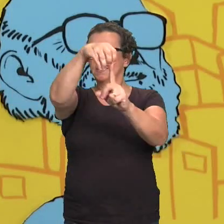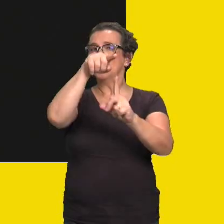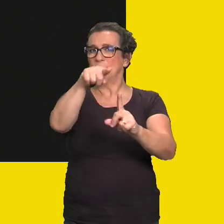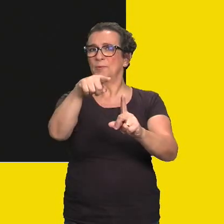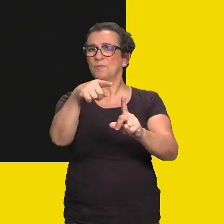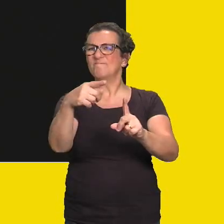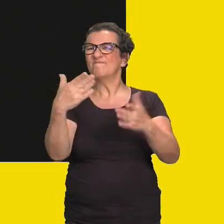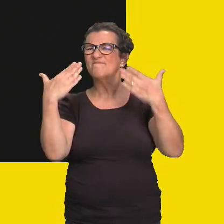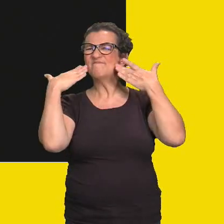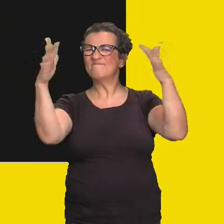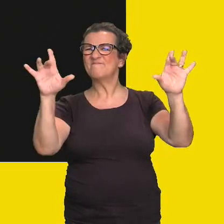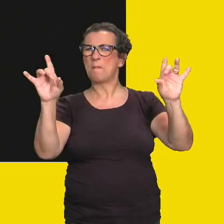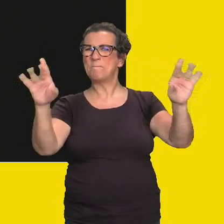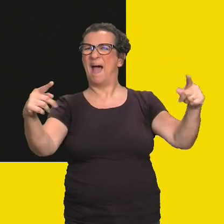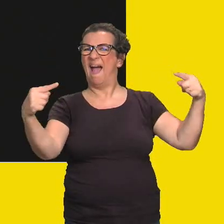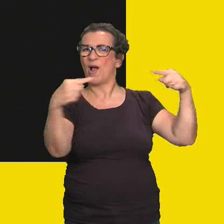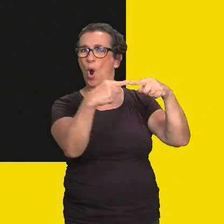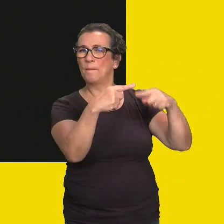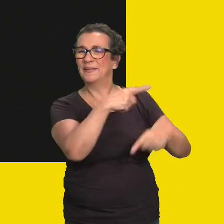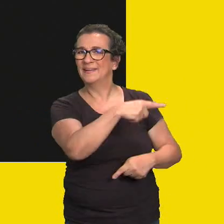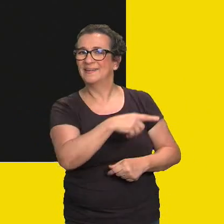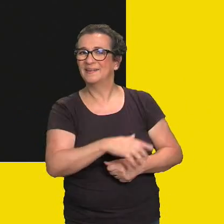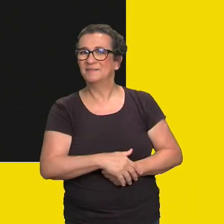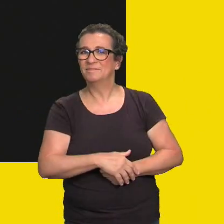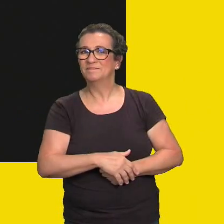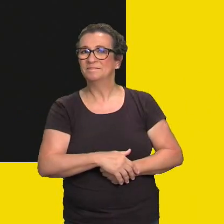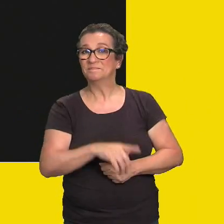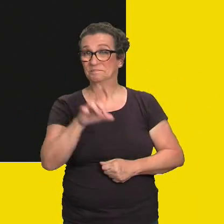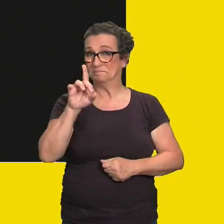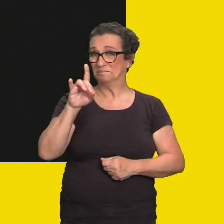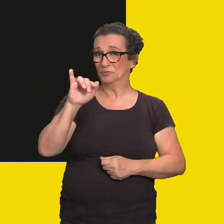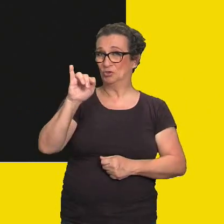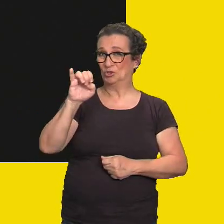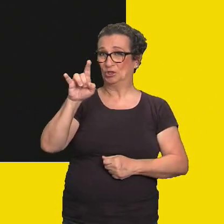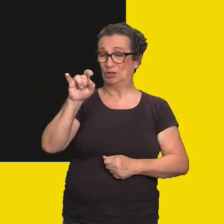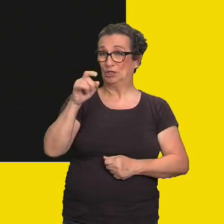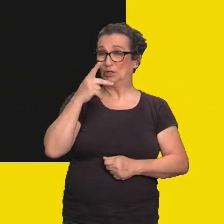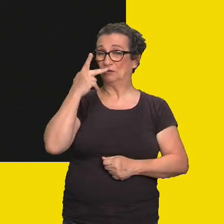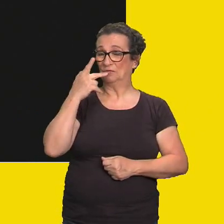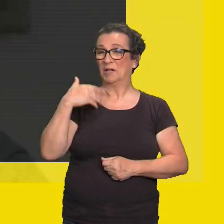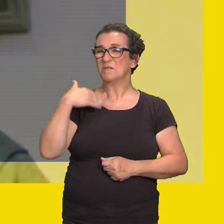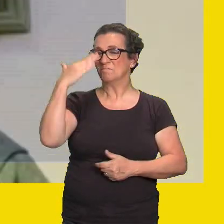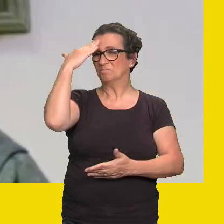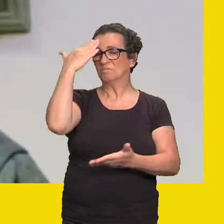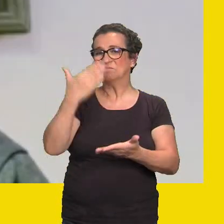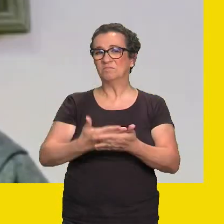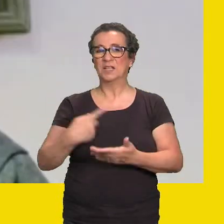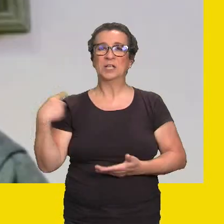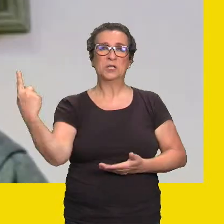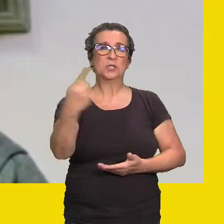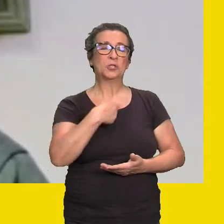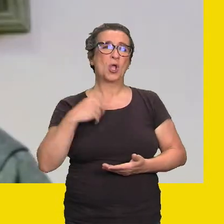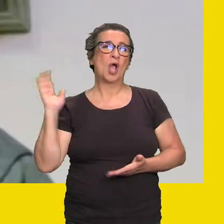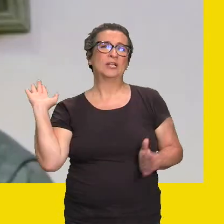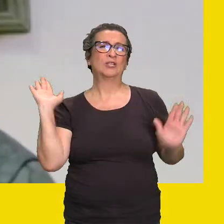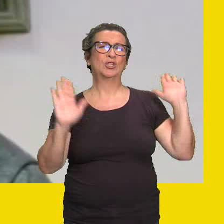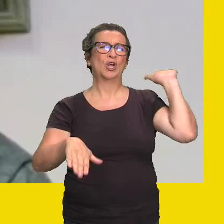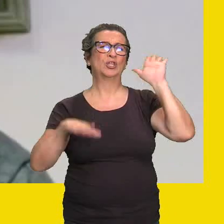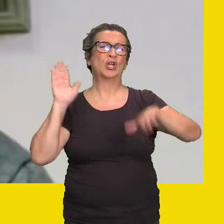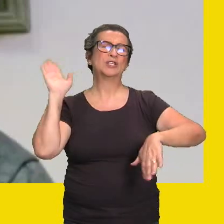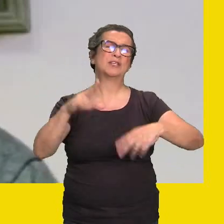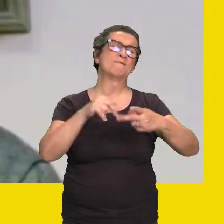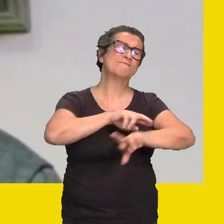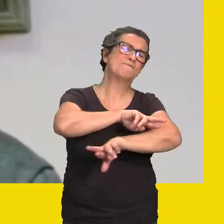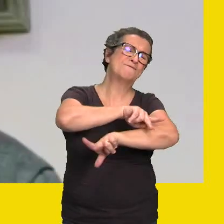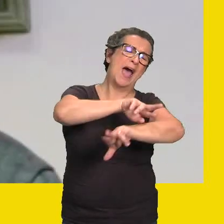evidente? Eu creio que a gente trouxe diversas práticas